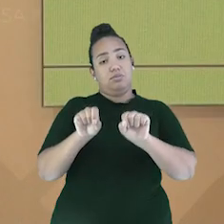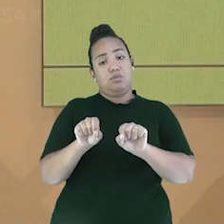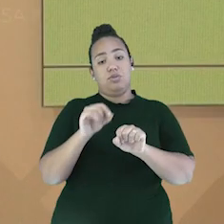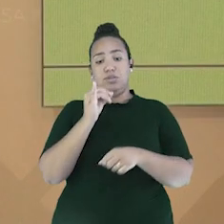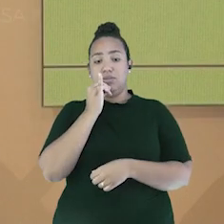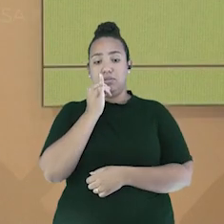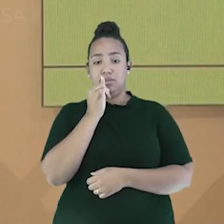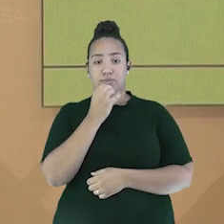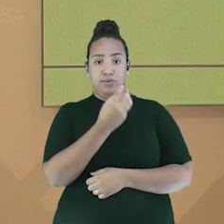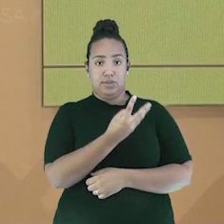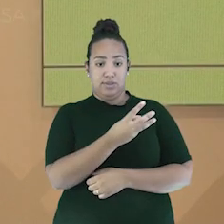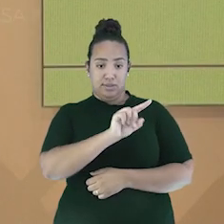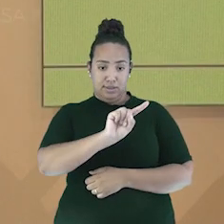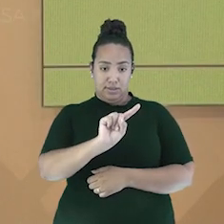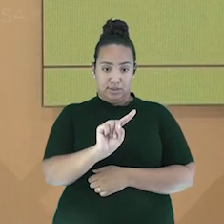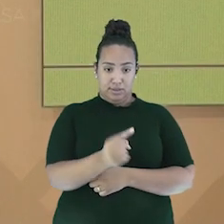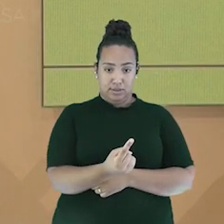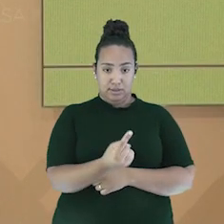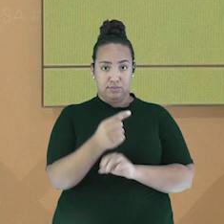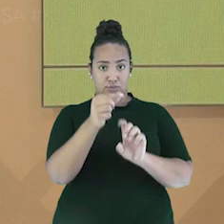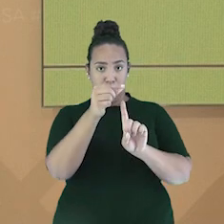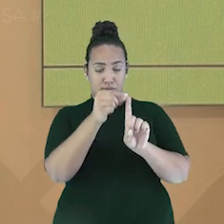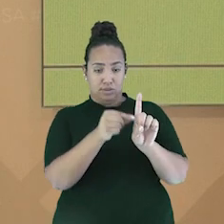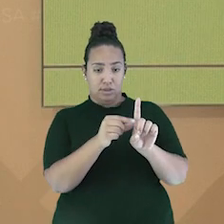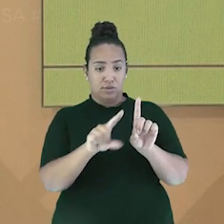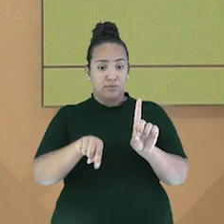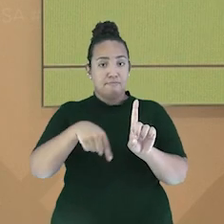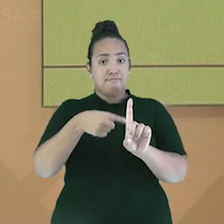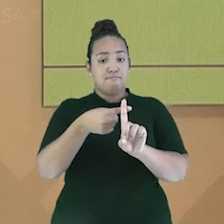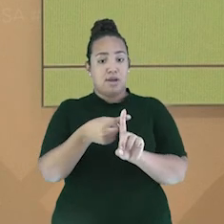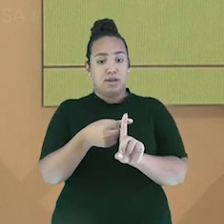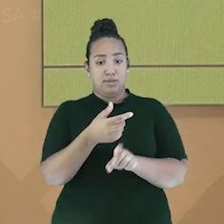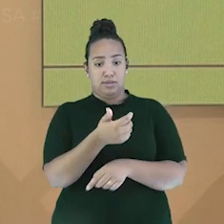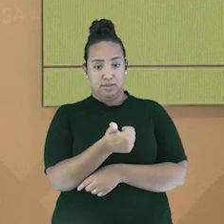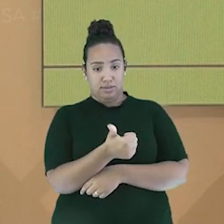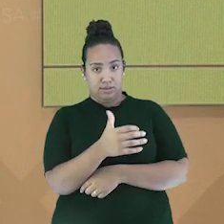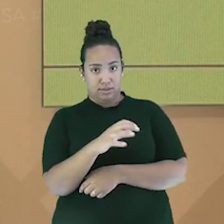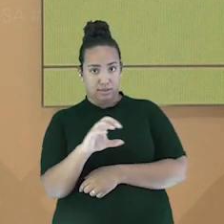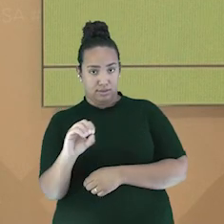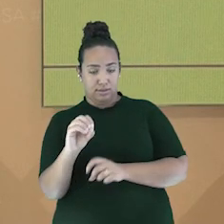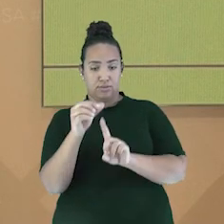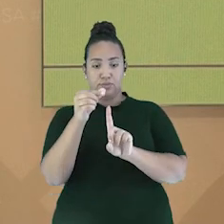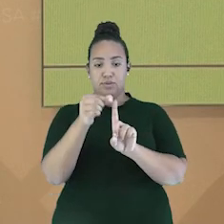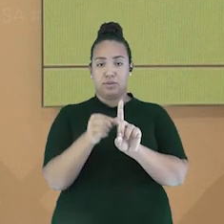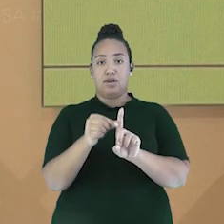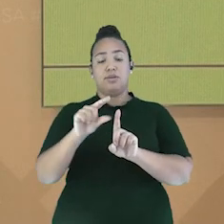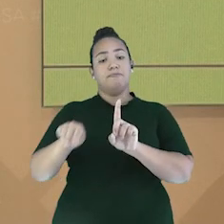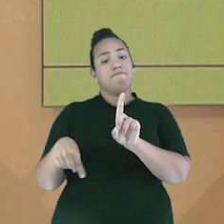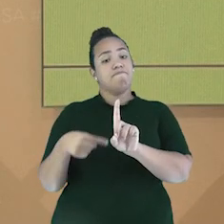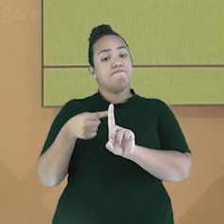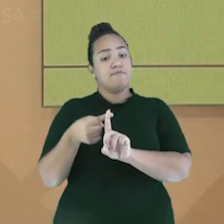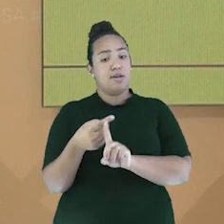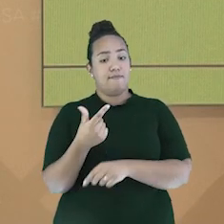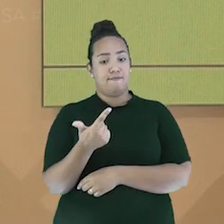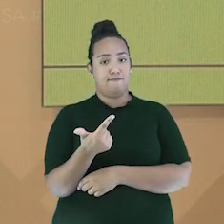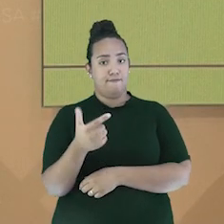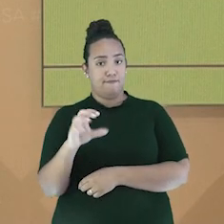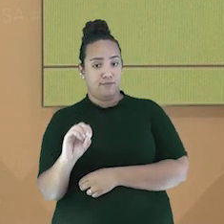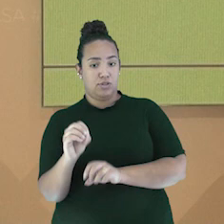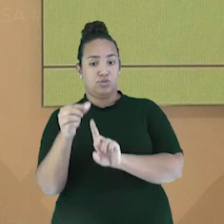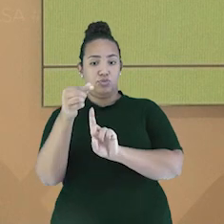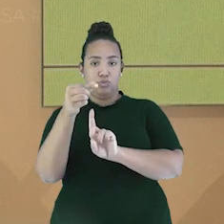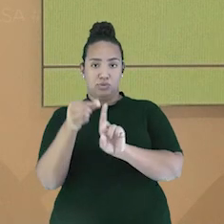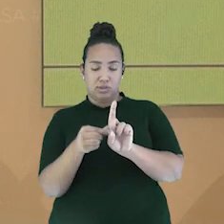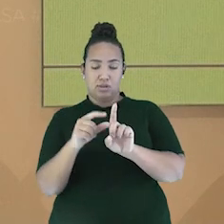por 3.000 unidades mais 100 unidades mais 20 unidades